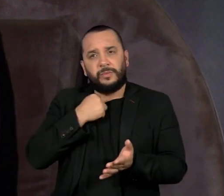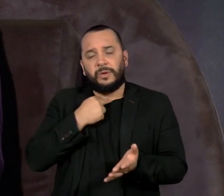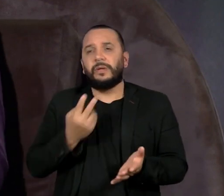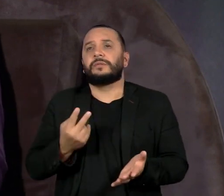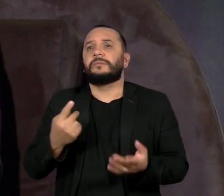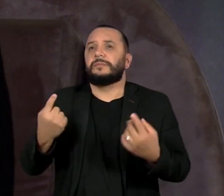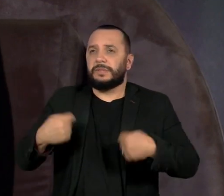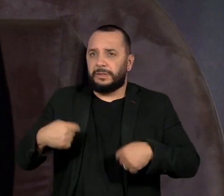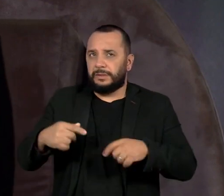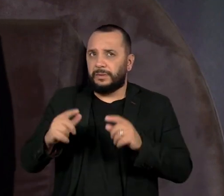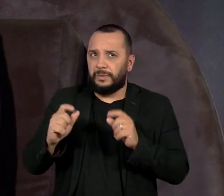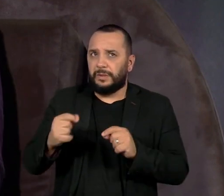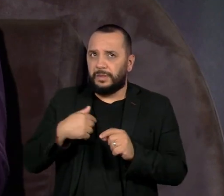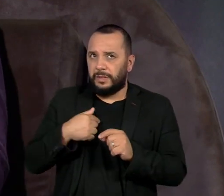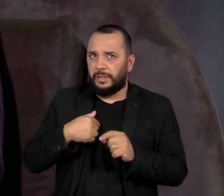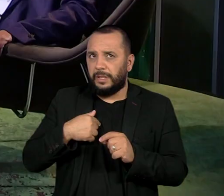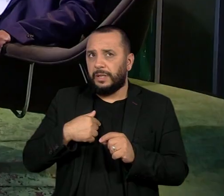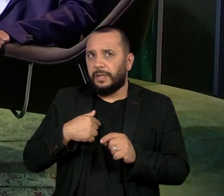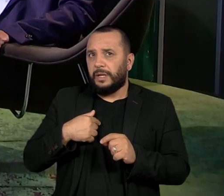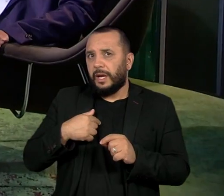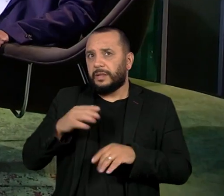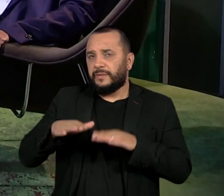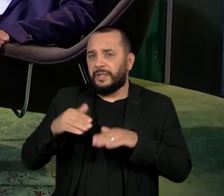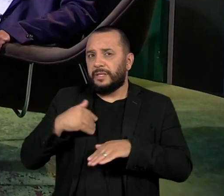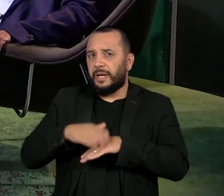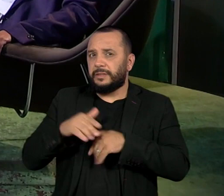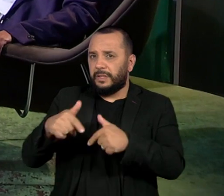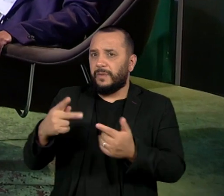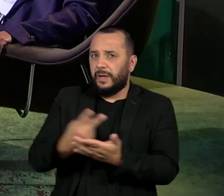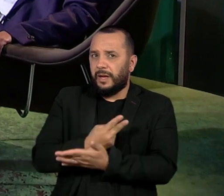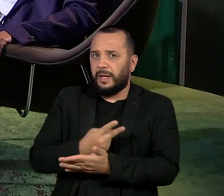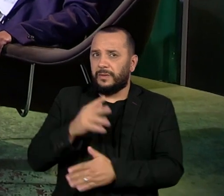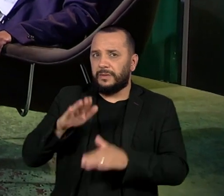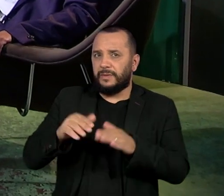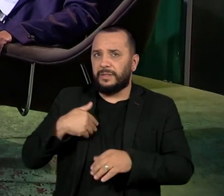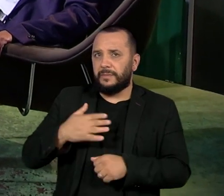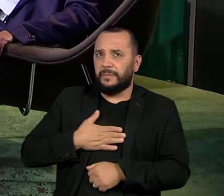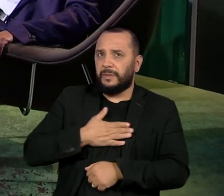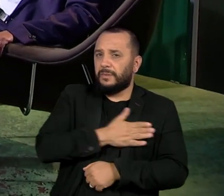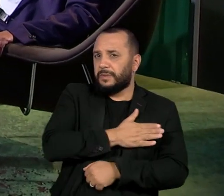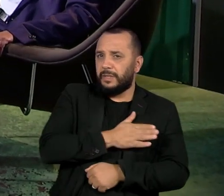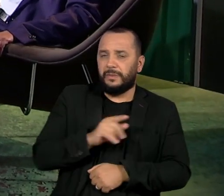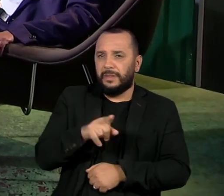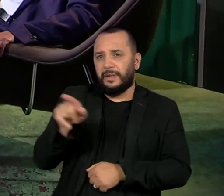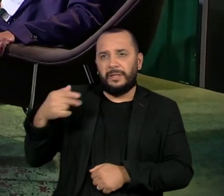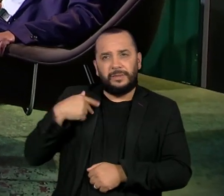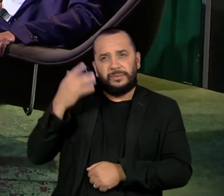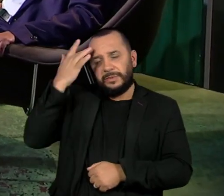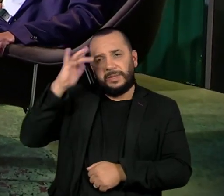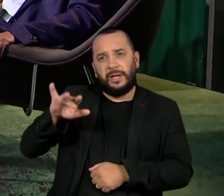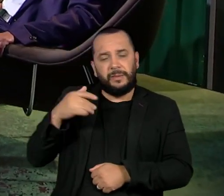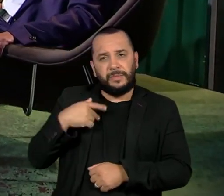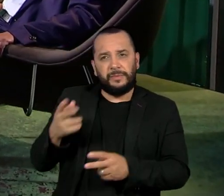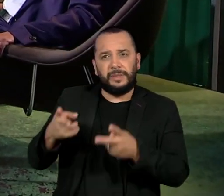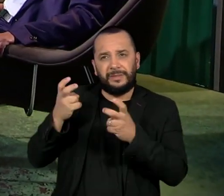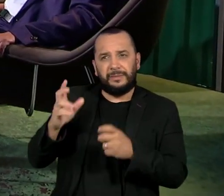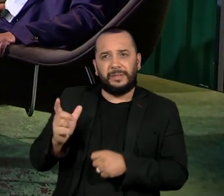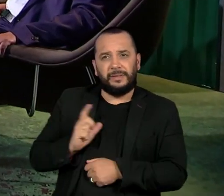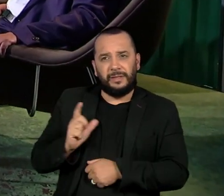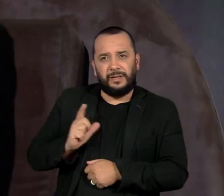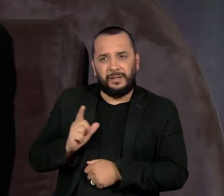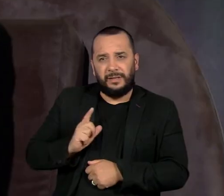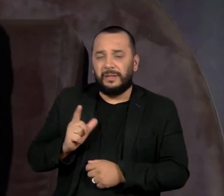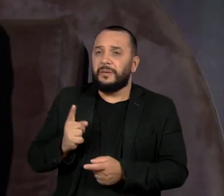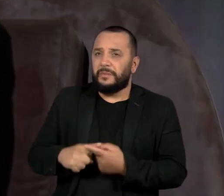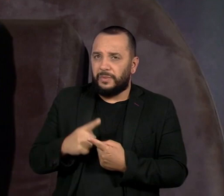que ele estabeleça condutas baseadas em preconceitos que às vezes ele não está nem acessando, ele não está nem sabendo que existem, exatamente porque